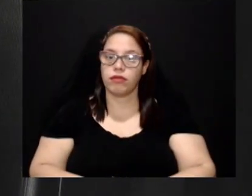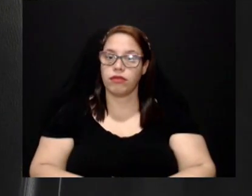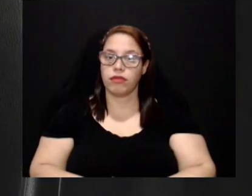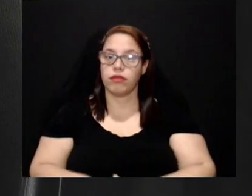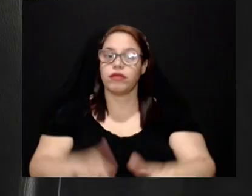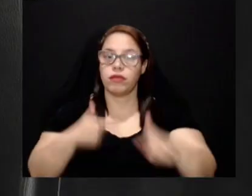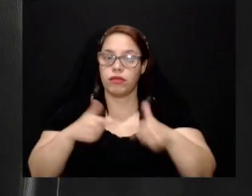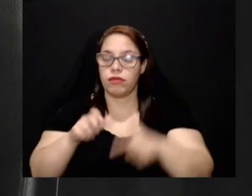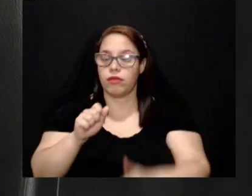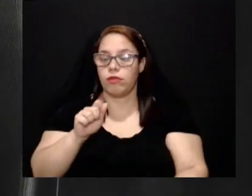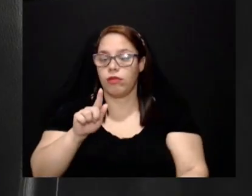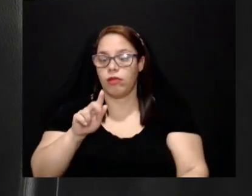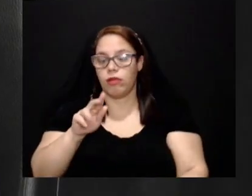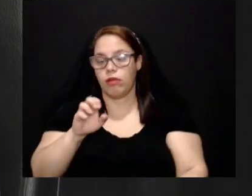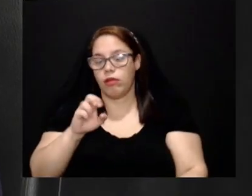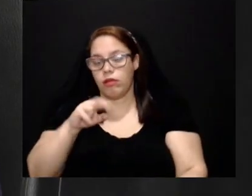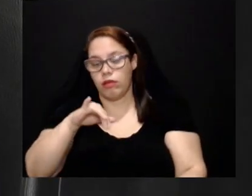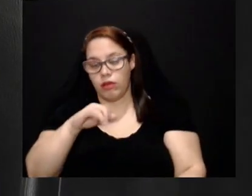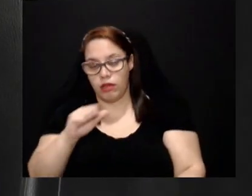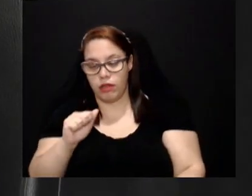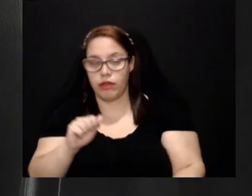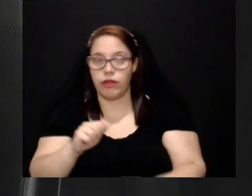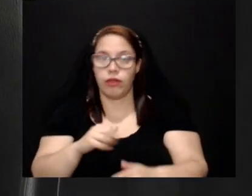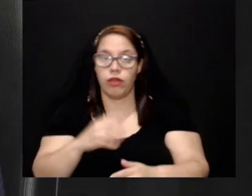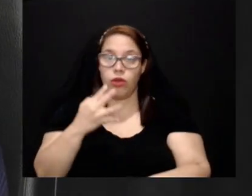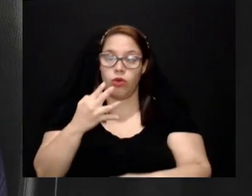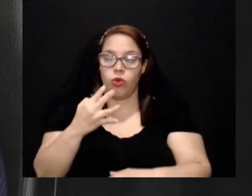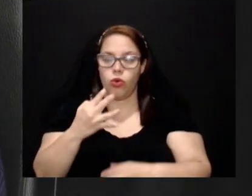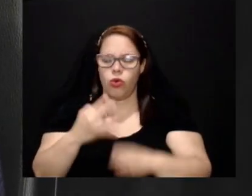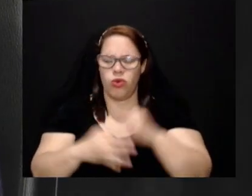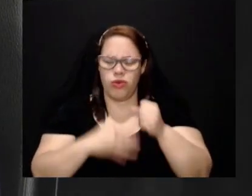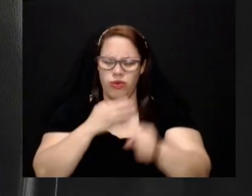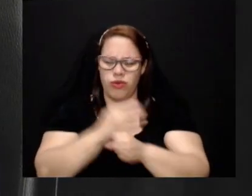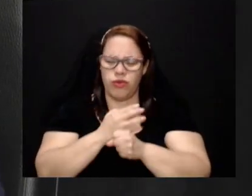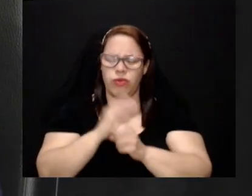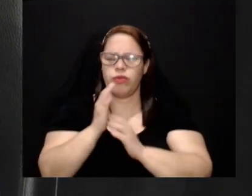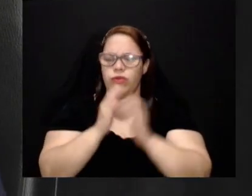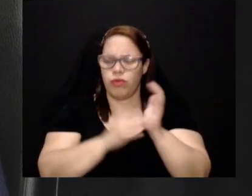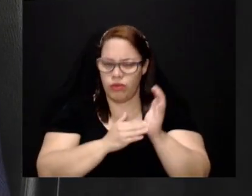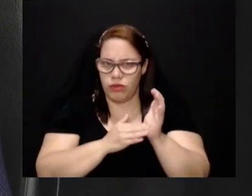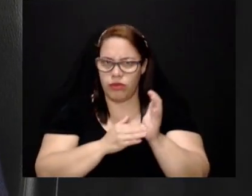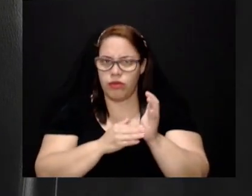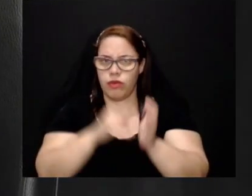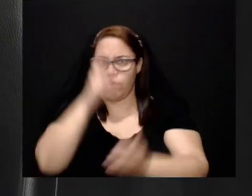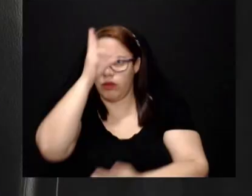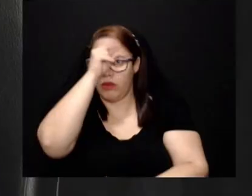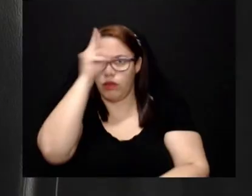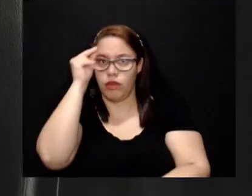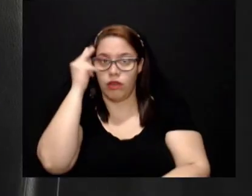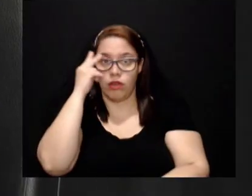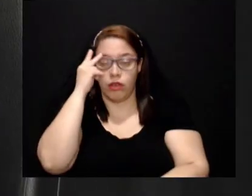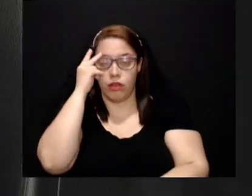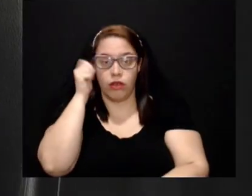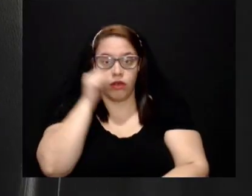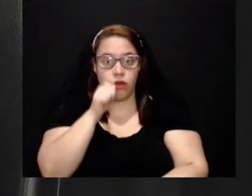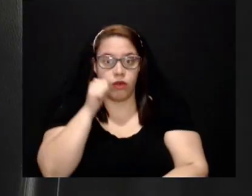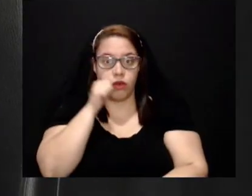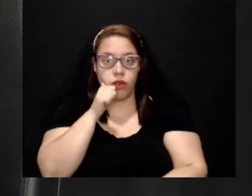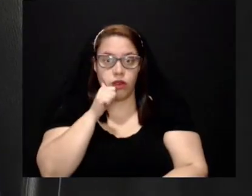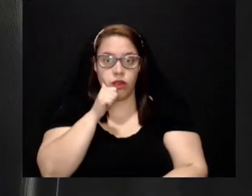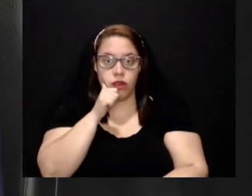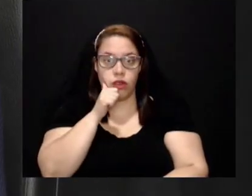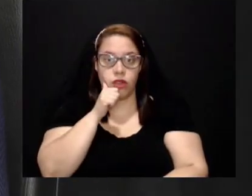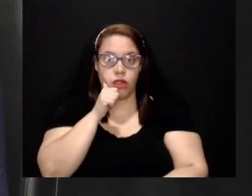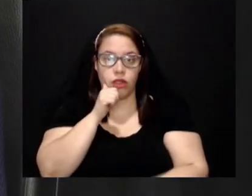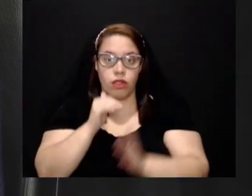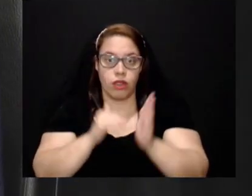e 4 anos depois de eu ter prestado o concurso da prefeitura, uma moça que estava numa classificação um pouquinho à frente de mim